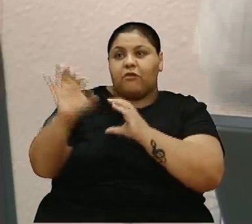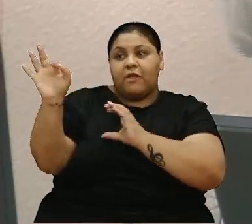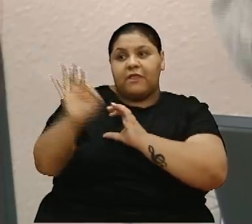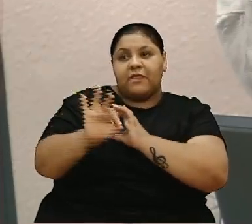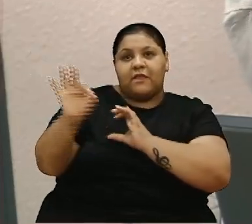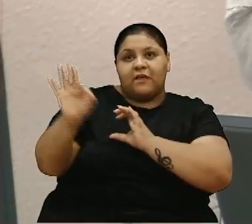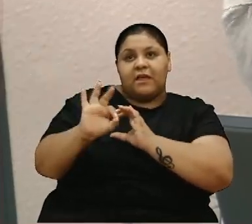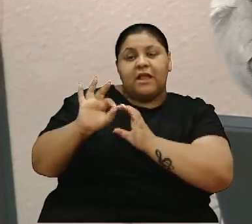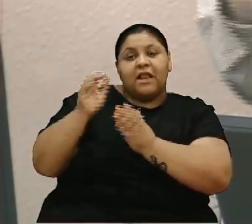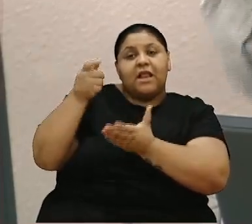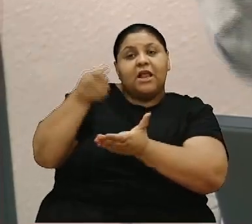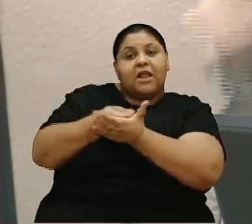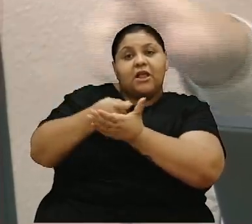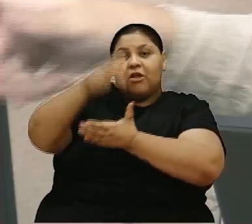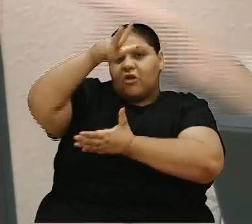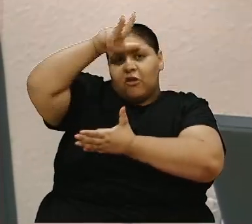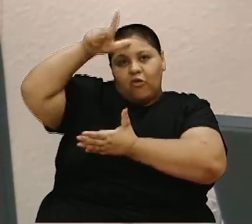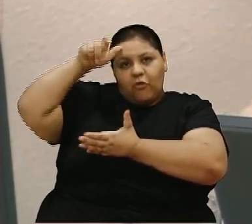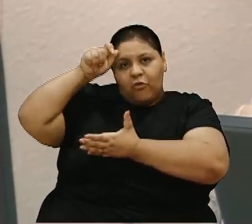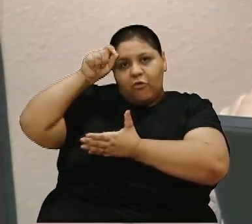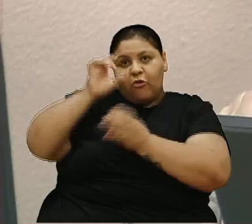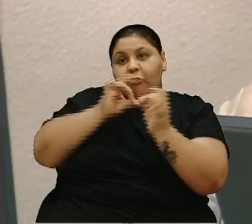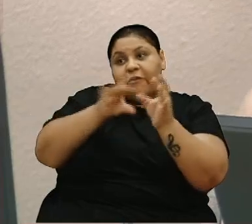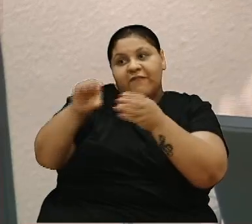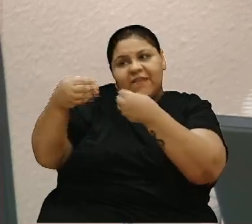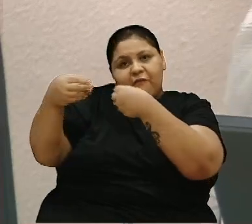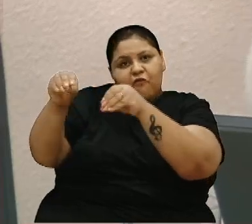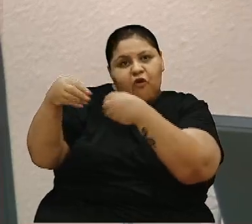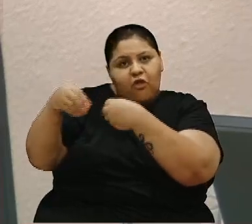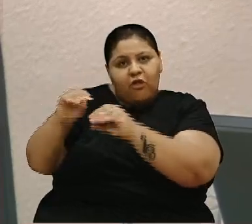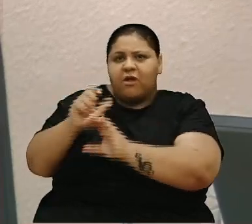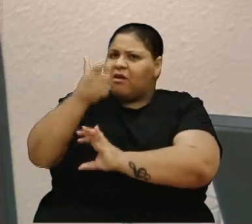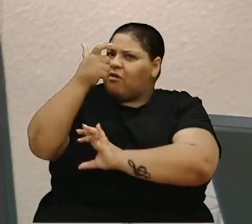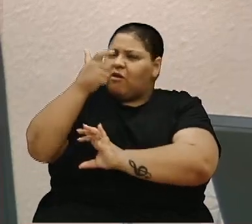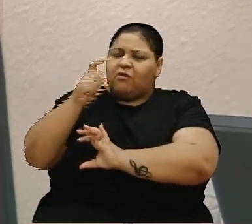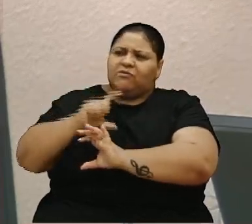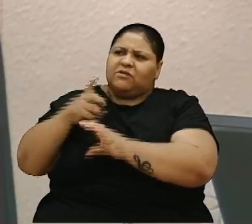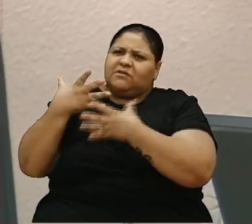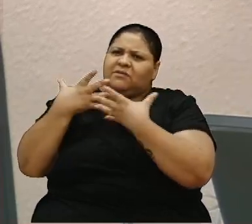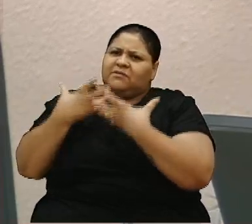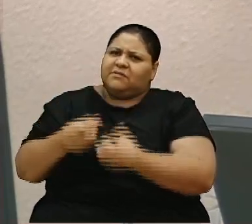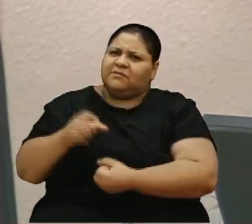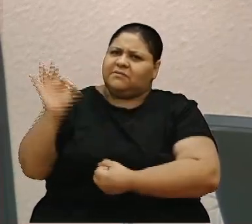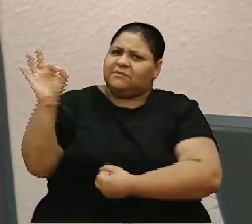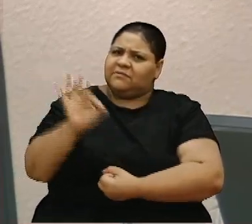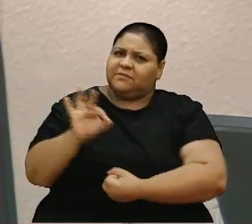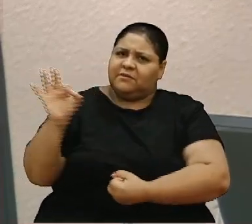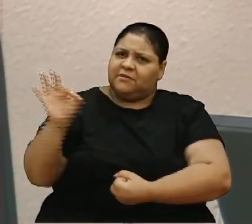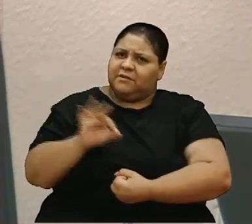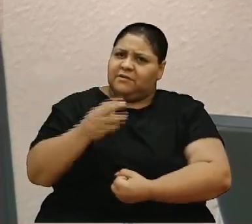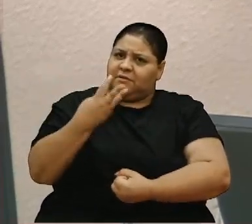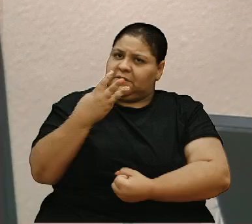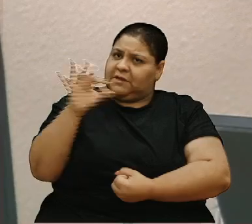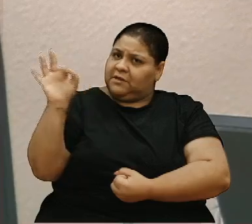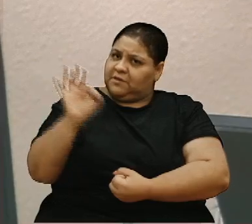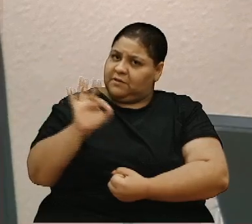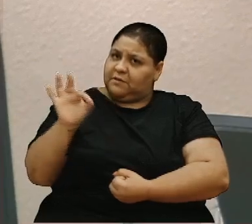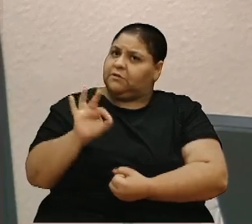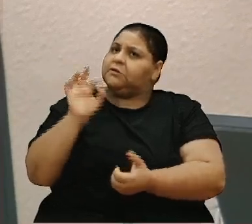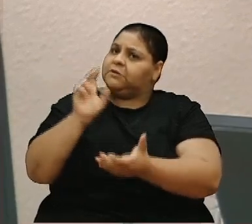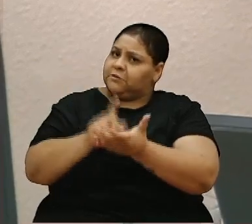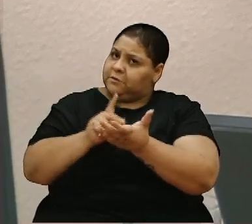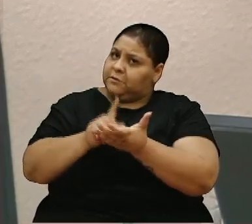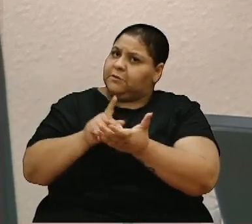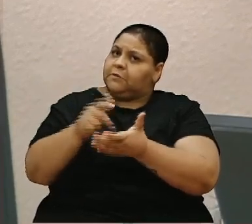que ele cobrou, que a prefeitura cobrou dele para vender a folha. Eu acho inadmissível as taxas estarem em 3%. Isso é verdade,